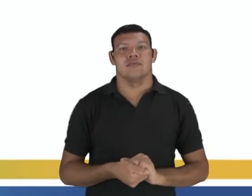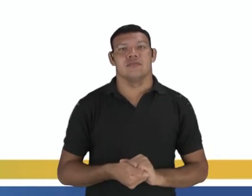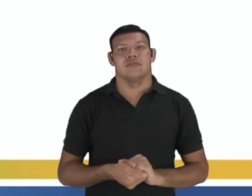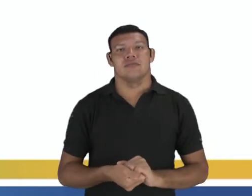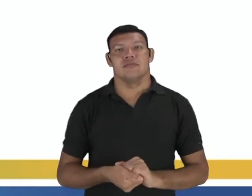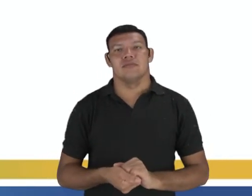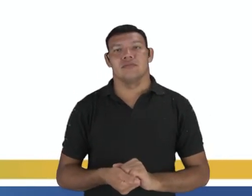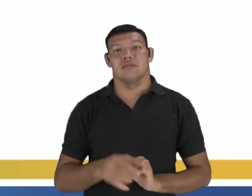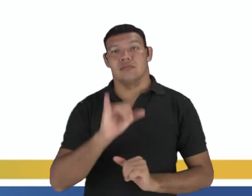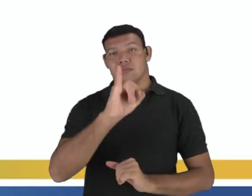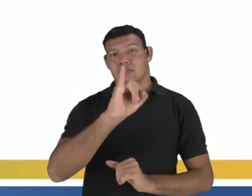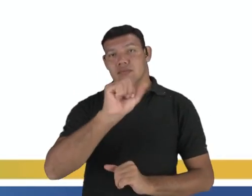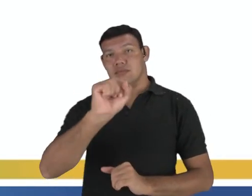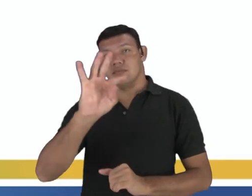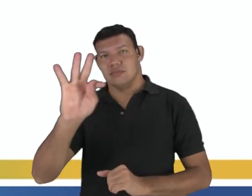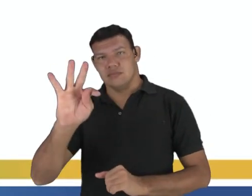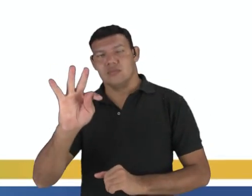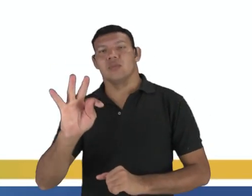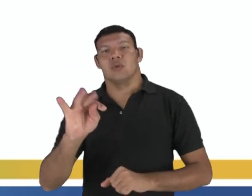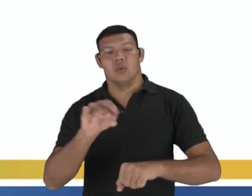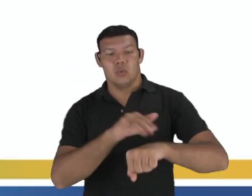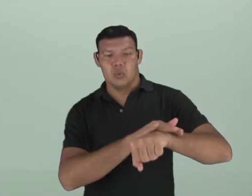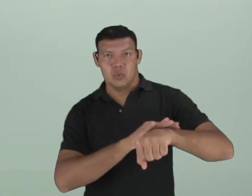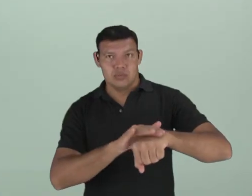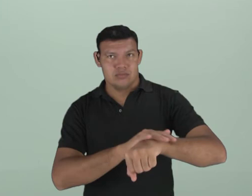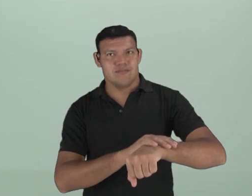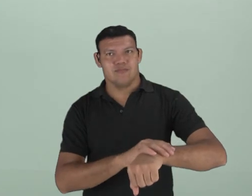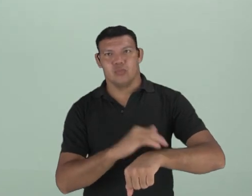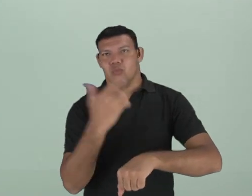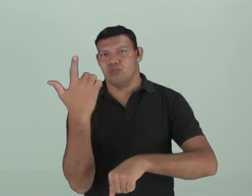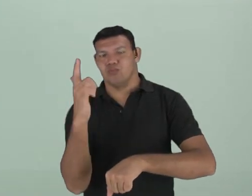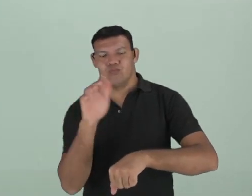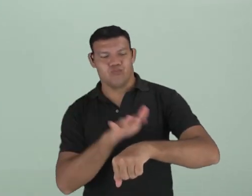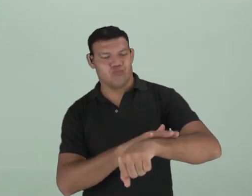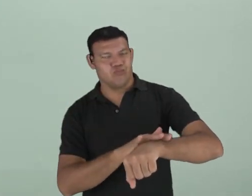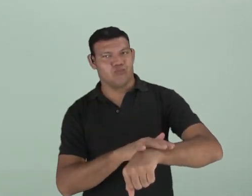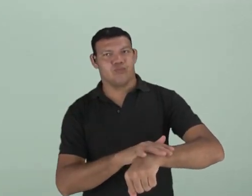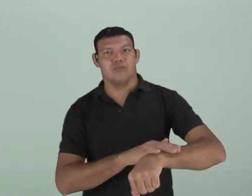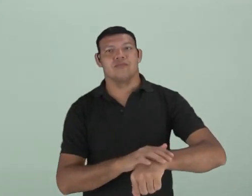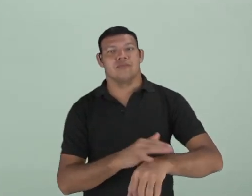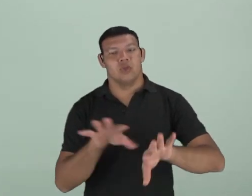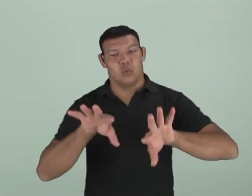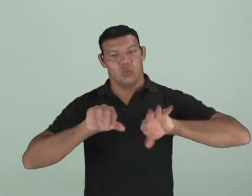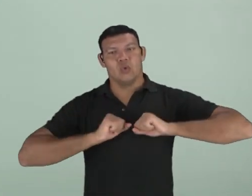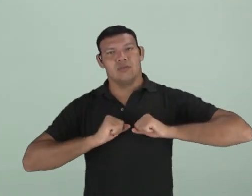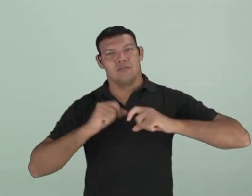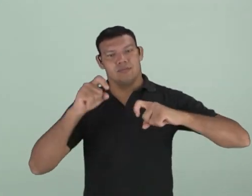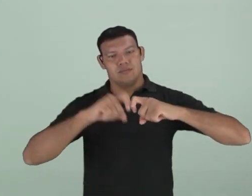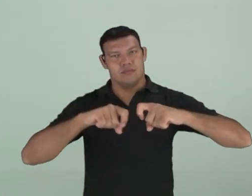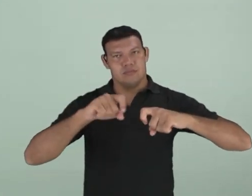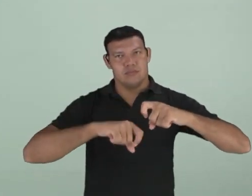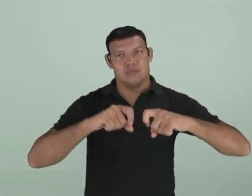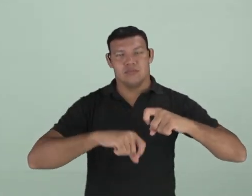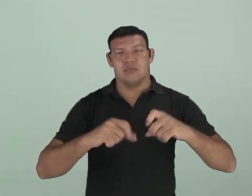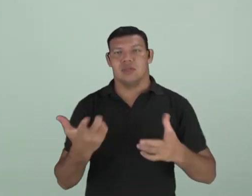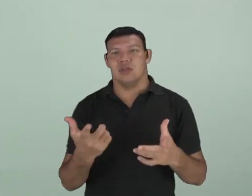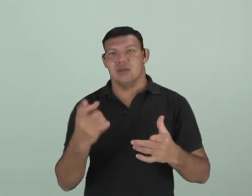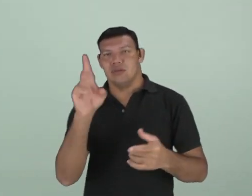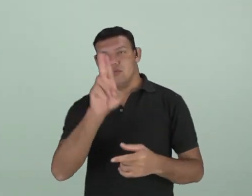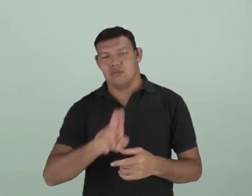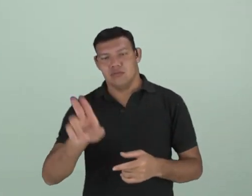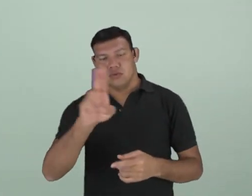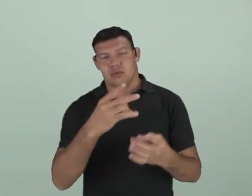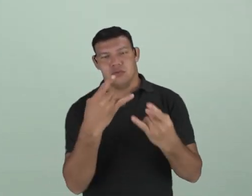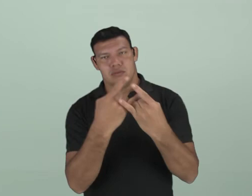mas temos infecções nós temos ests que são curáveis e aquelas incuráveis né então você pode adquirir ali através de uma relação sexual desprotegida